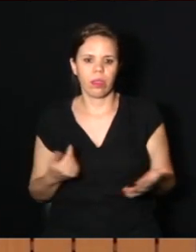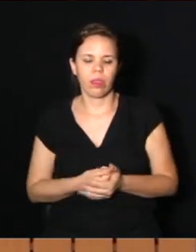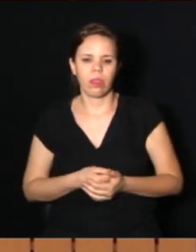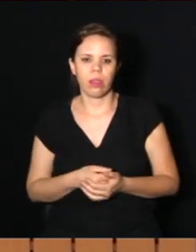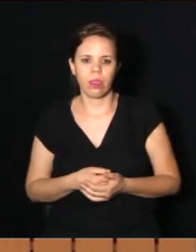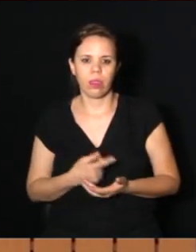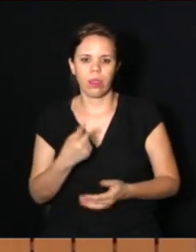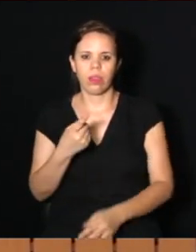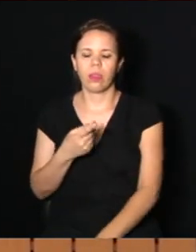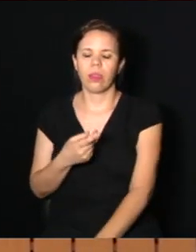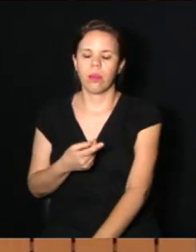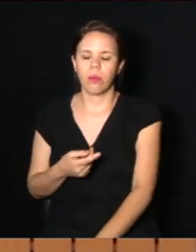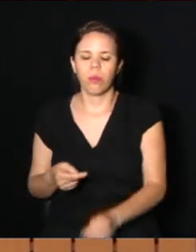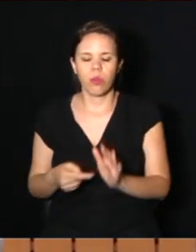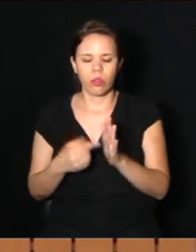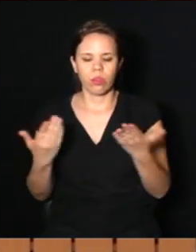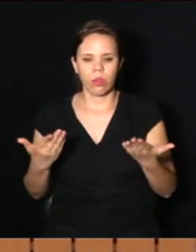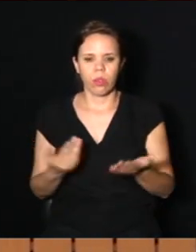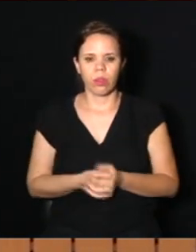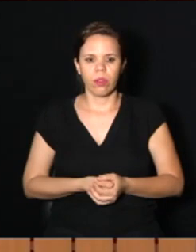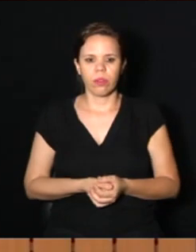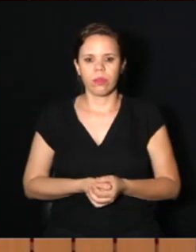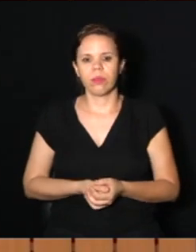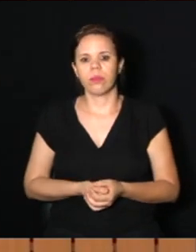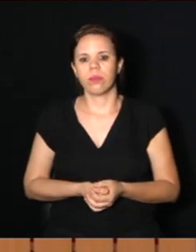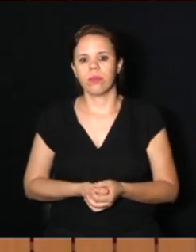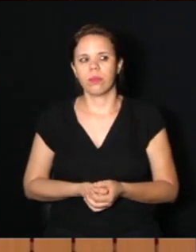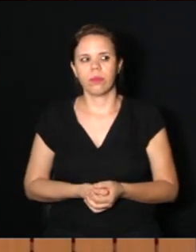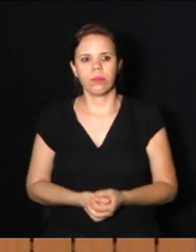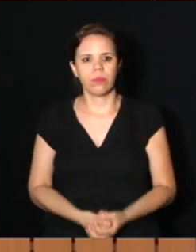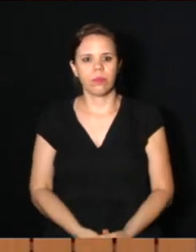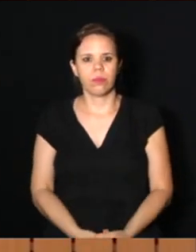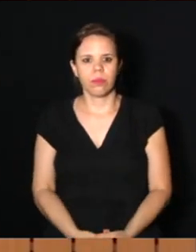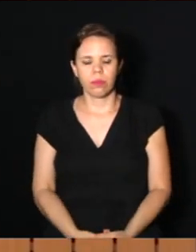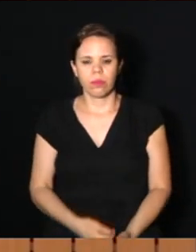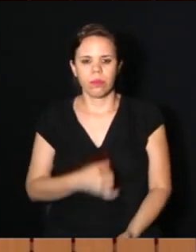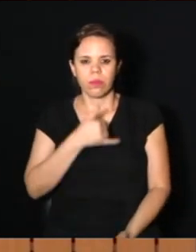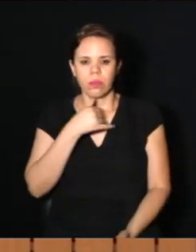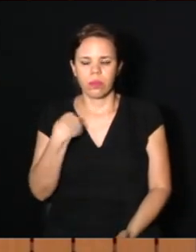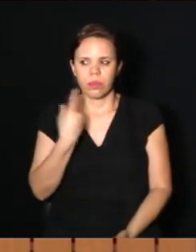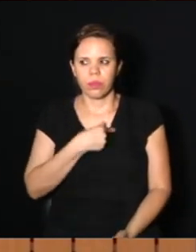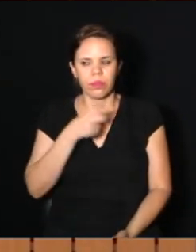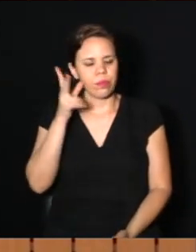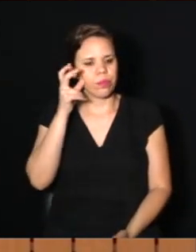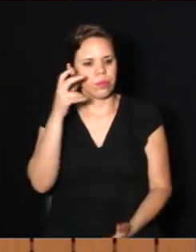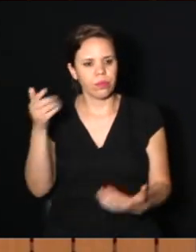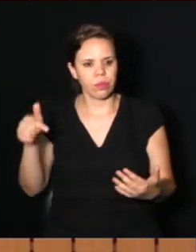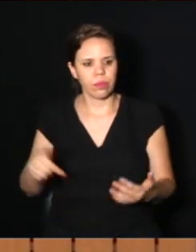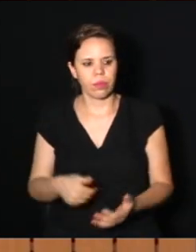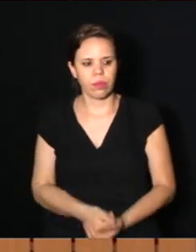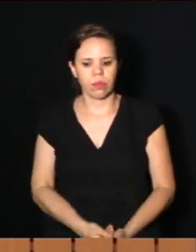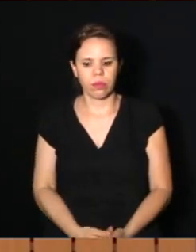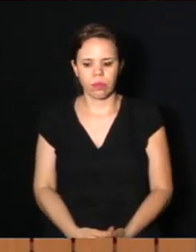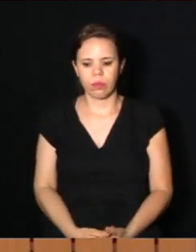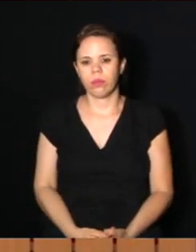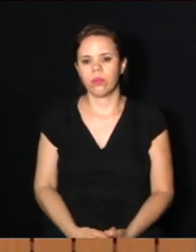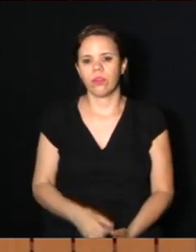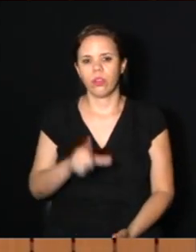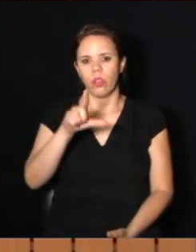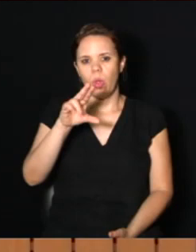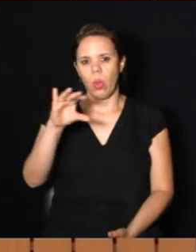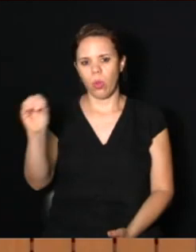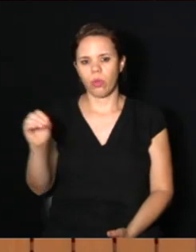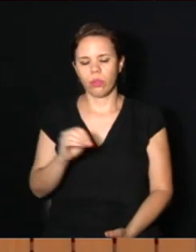que você pontuou agora, mas é triste a gente ouvir aqui o seu Lúcio, o seu